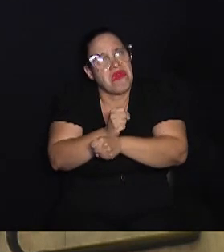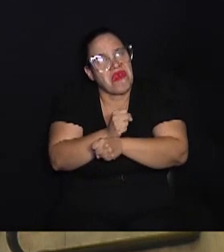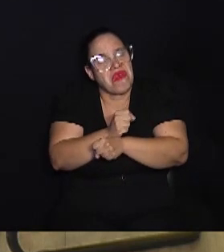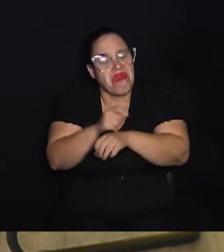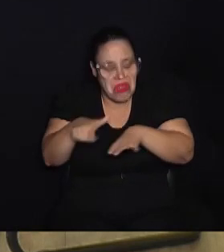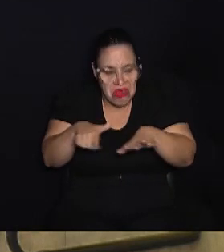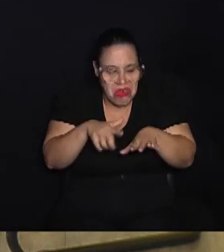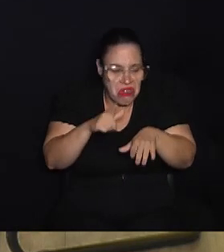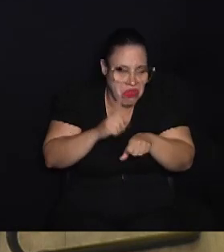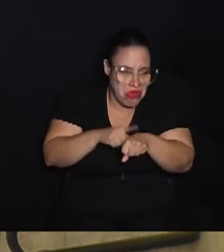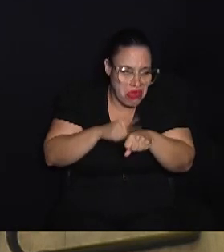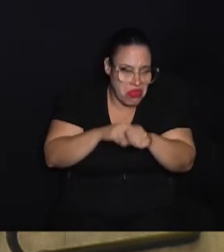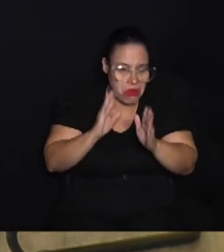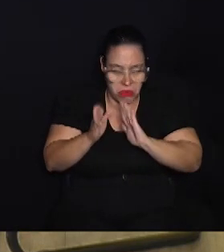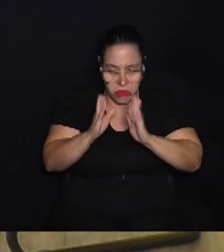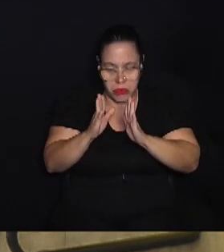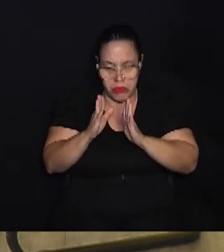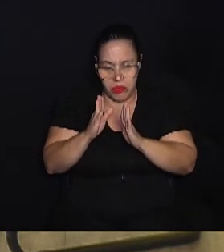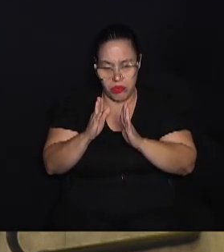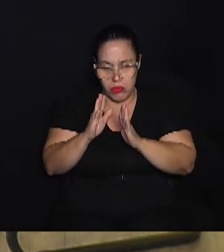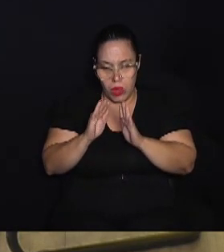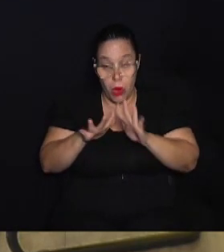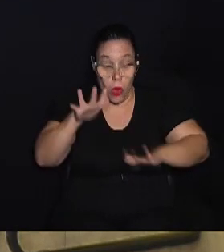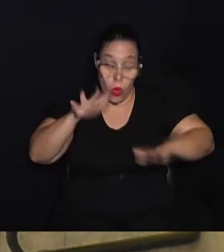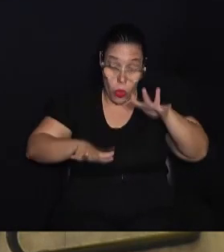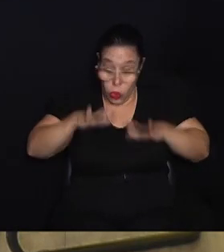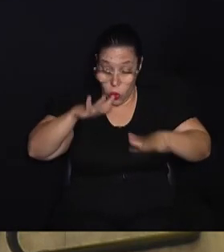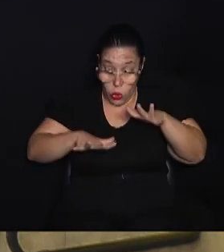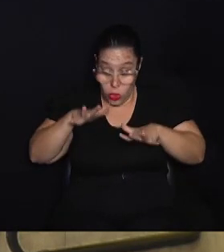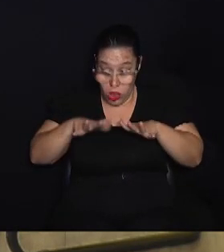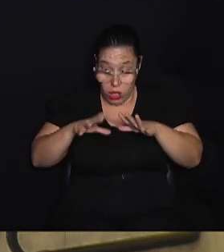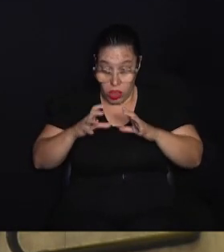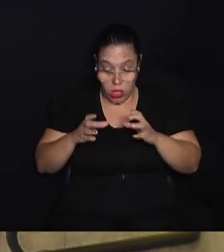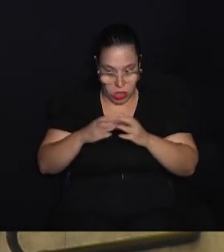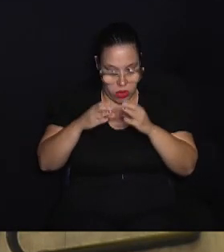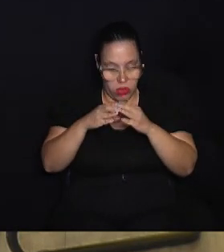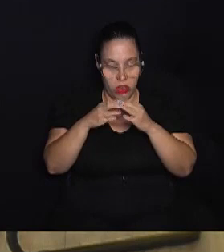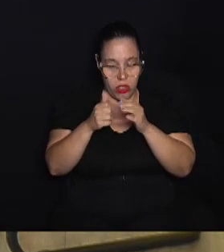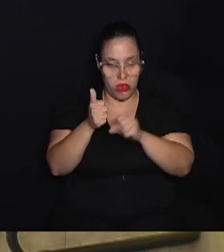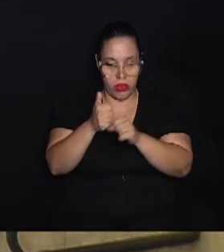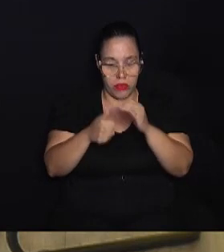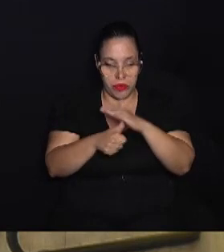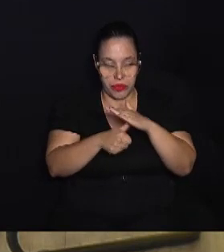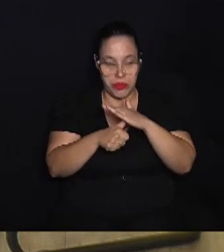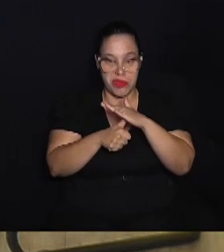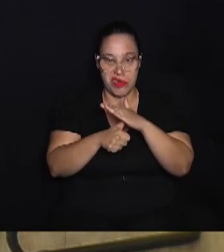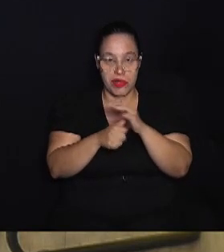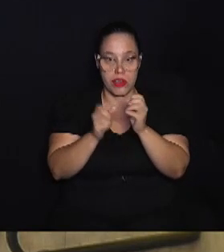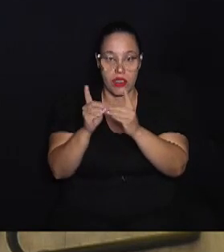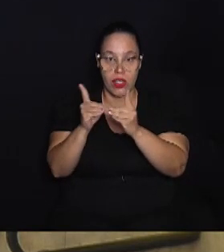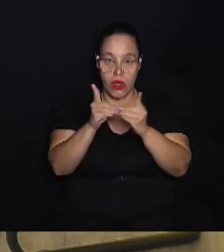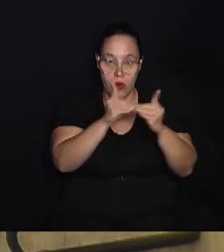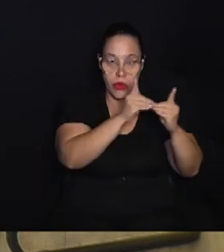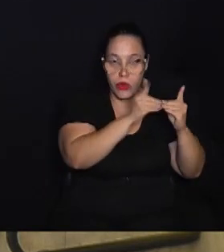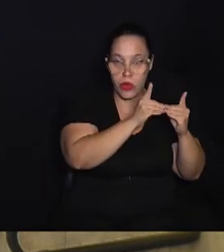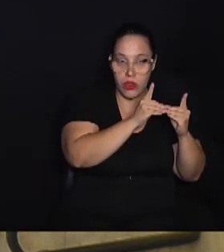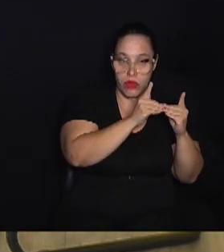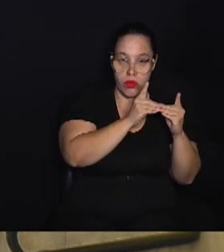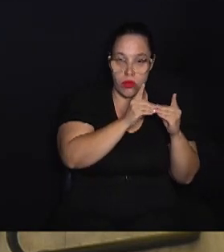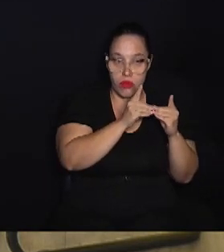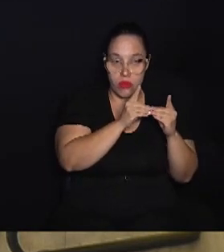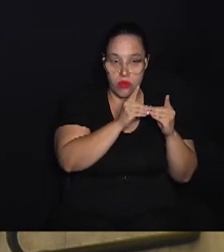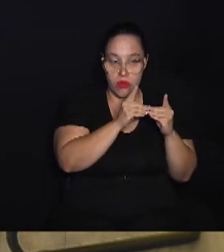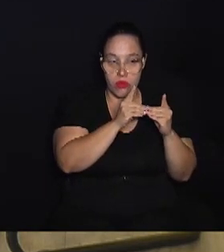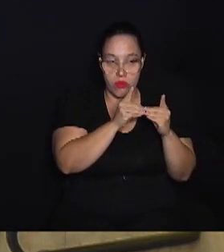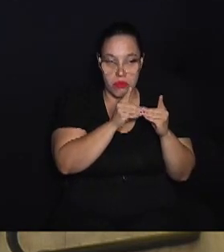do ano, há algum tipo de movimentação da corporação para conseguir atender um maior número de